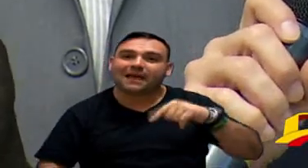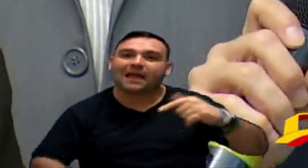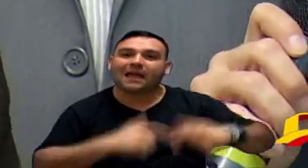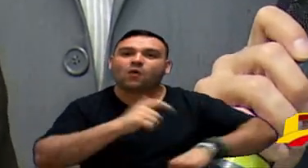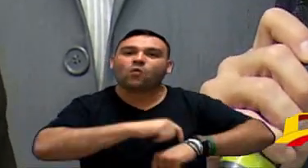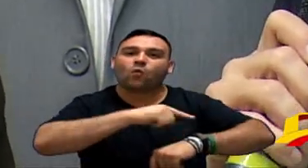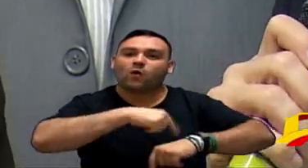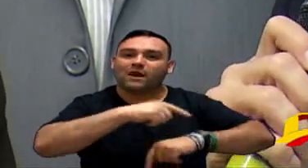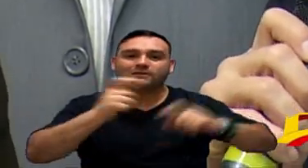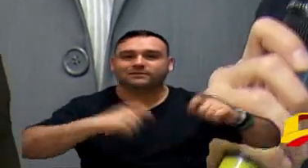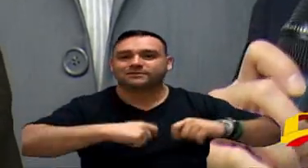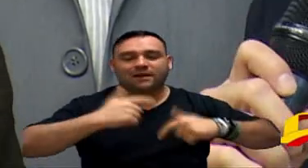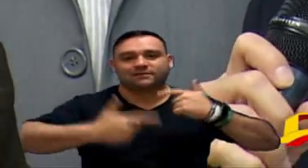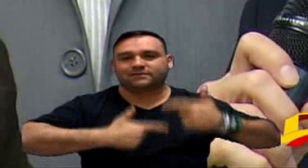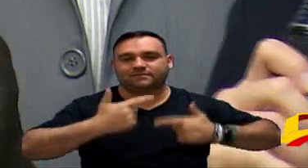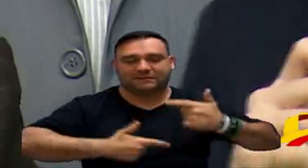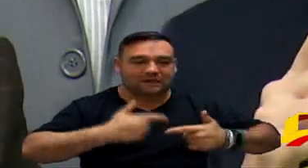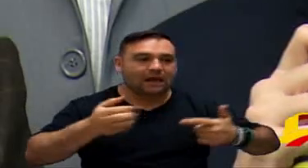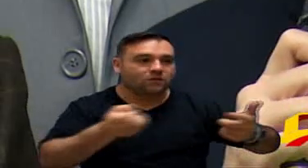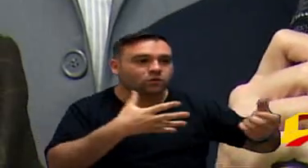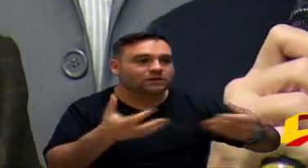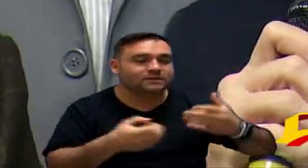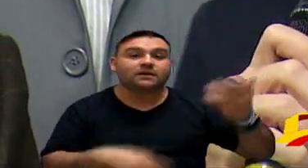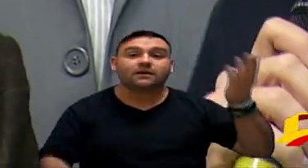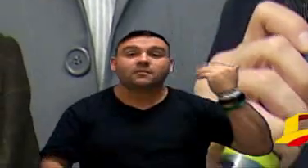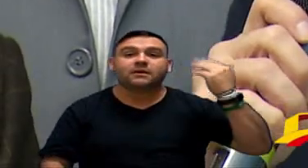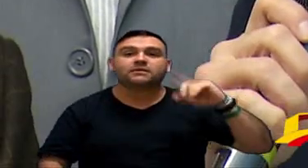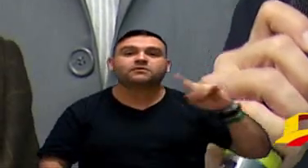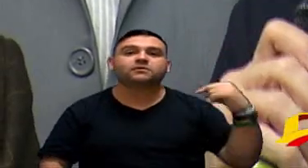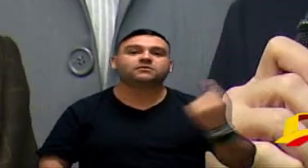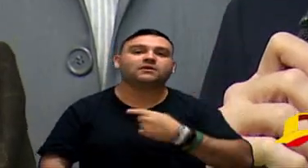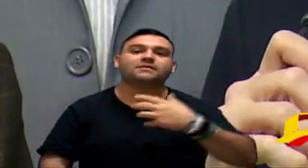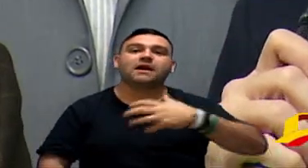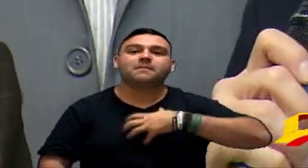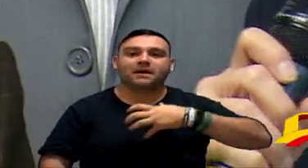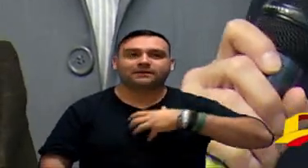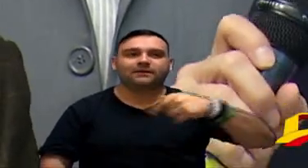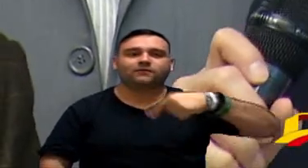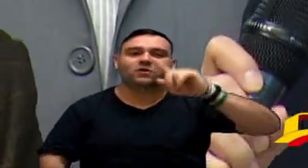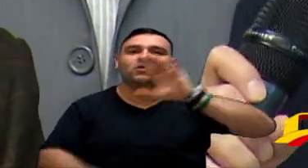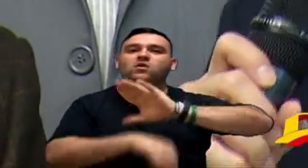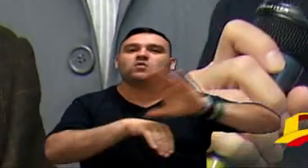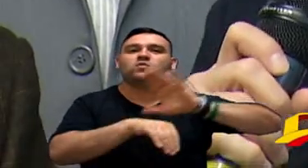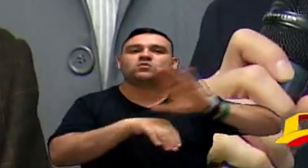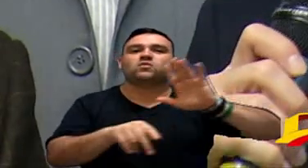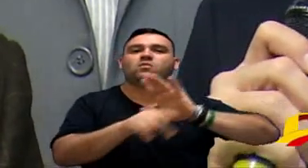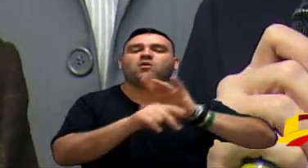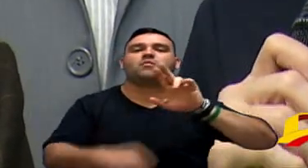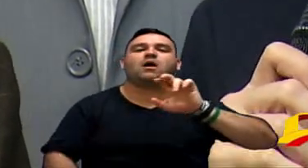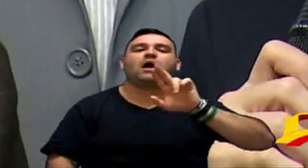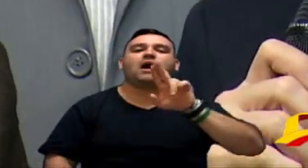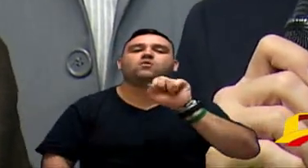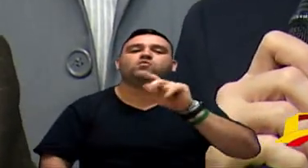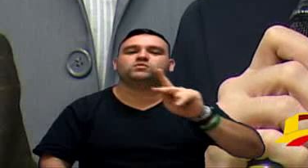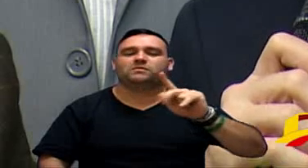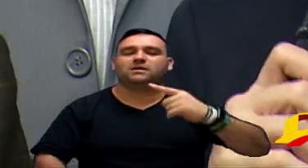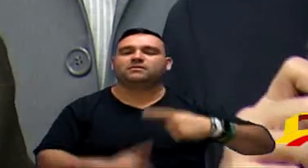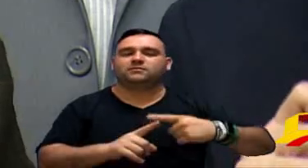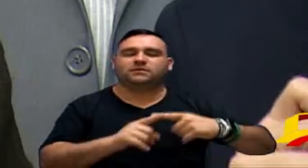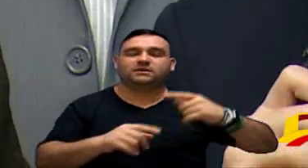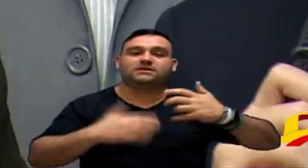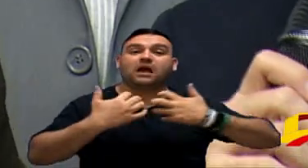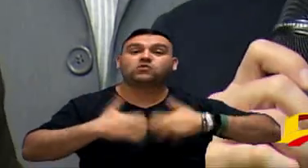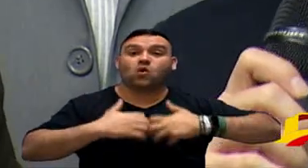o horário que a gente tem para estudar para se atualizar esses dias Estávamos na Bahia fazendo um curso da USP teórico prático